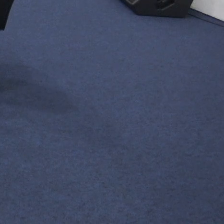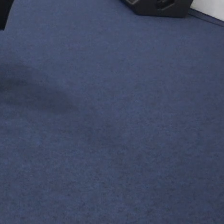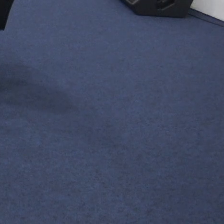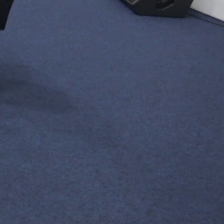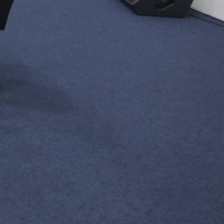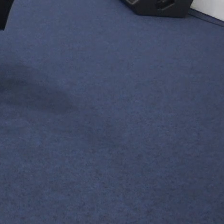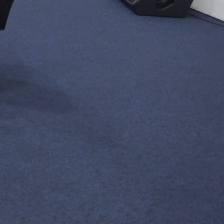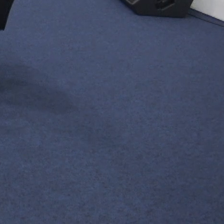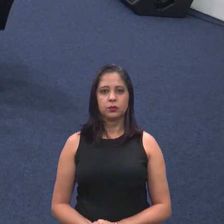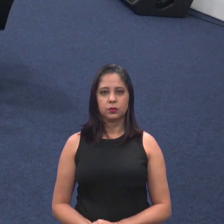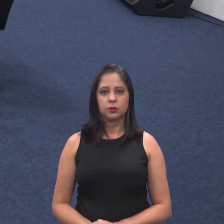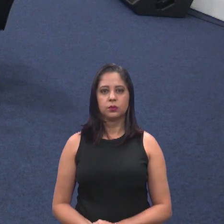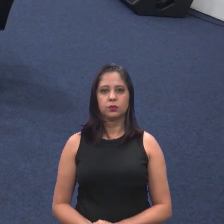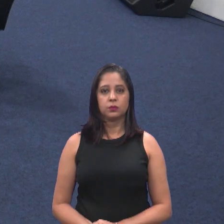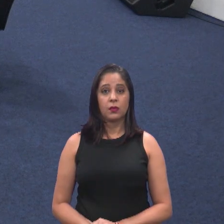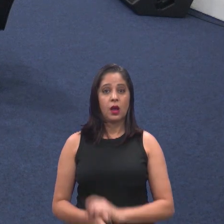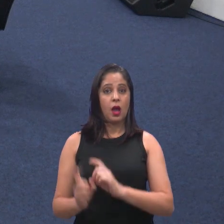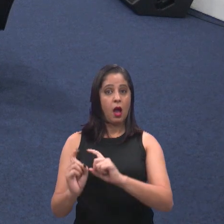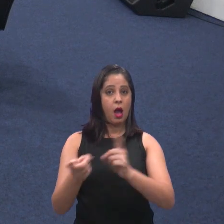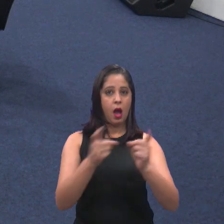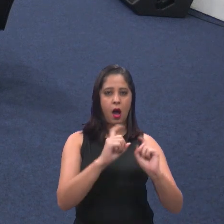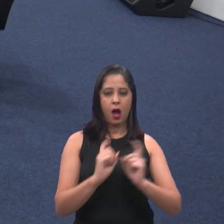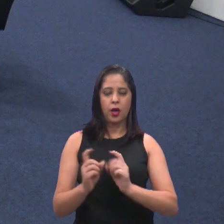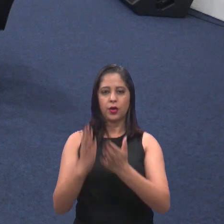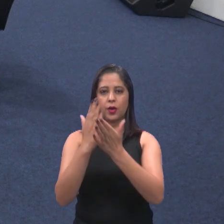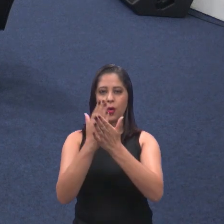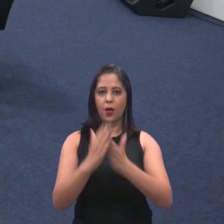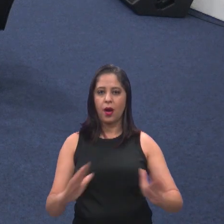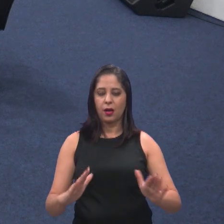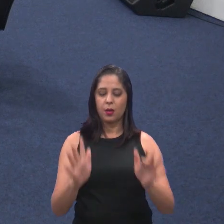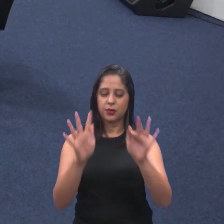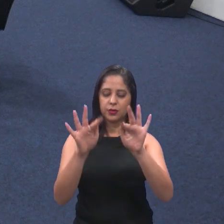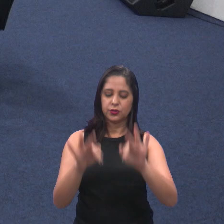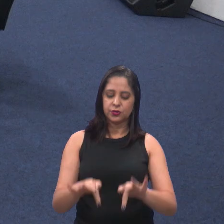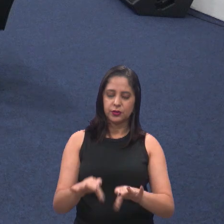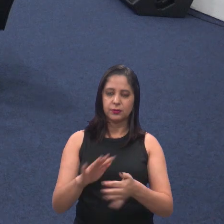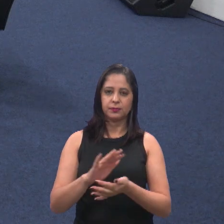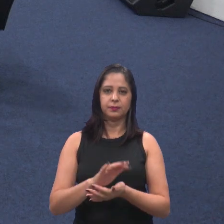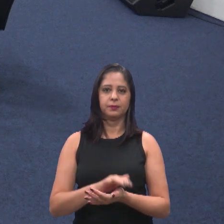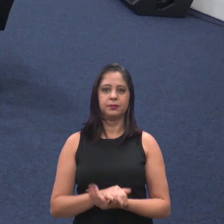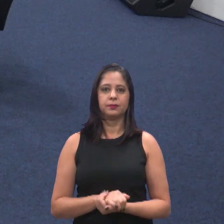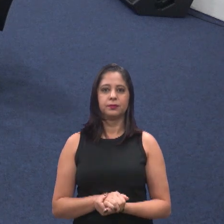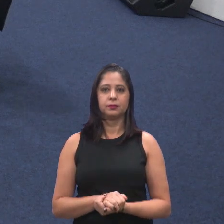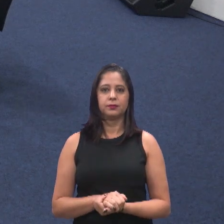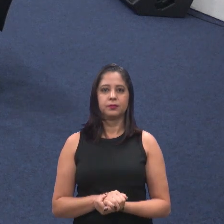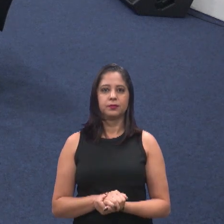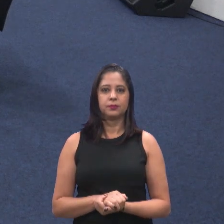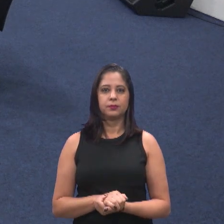Nada mais havendo a tratar, está encerrada a presente sessão.